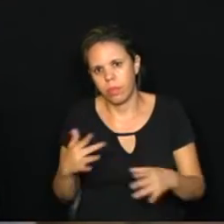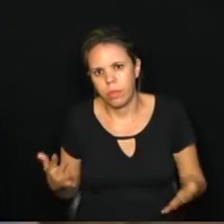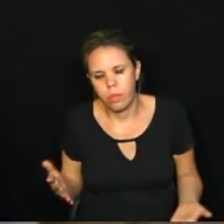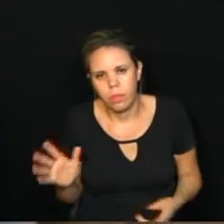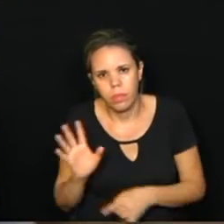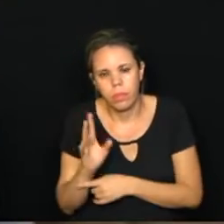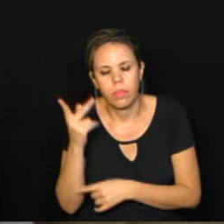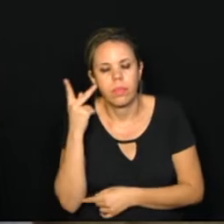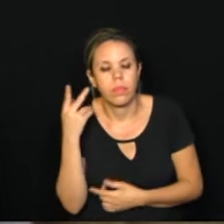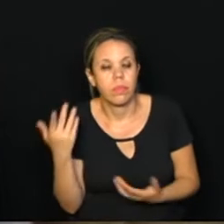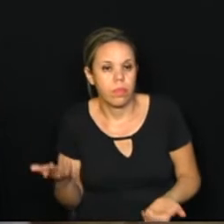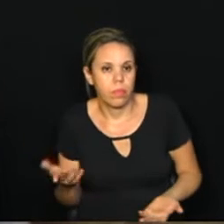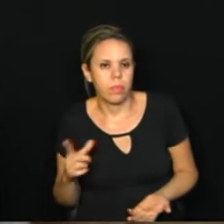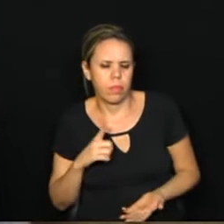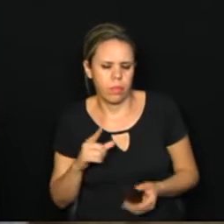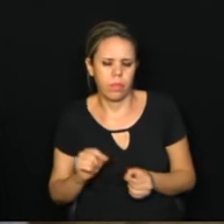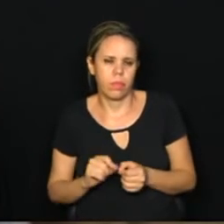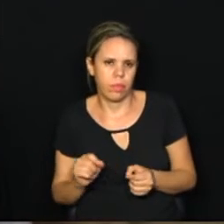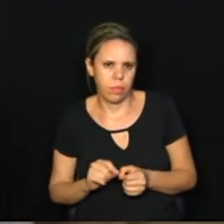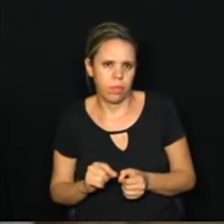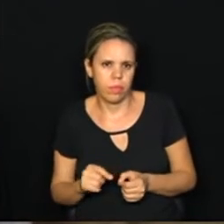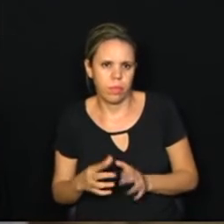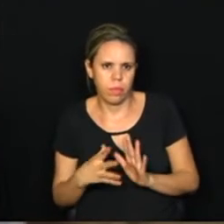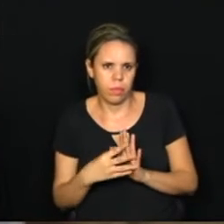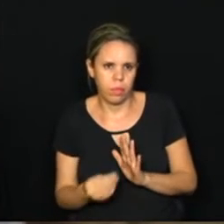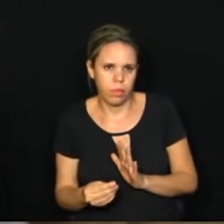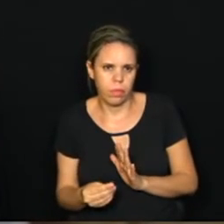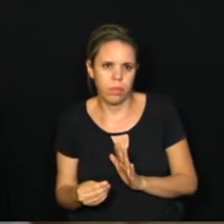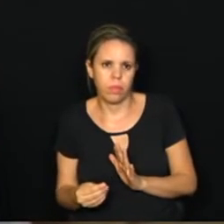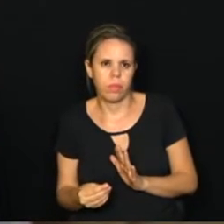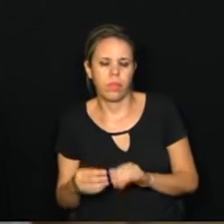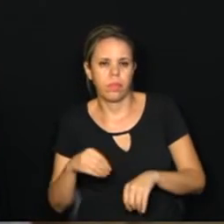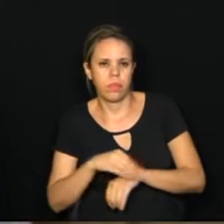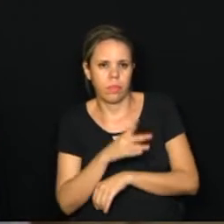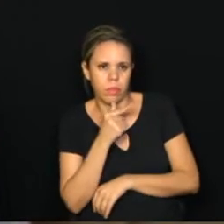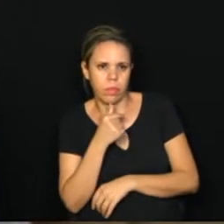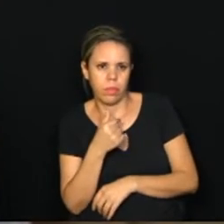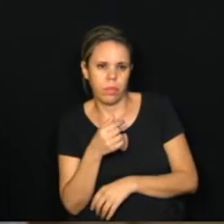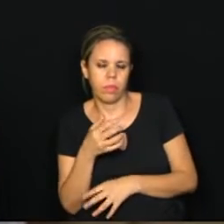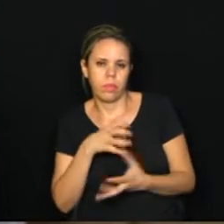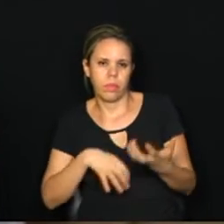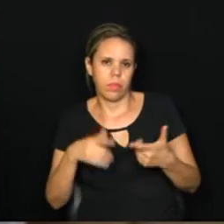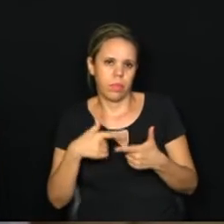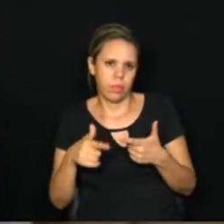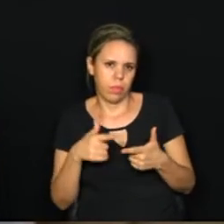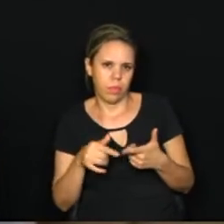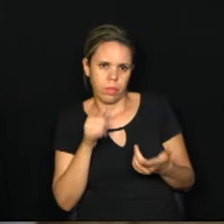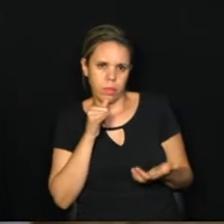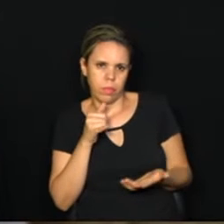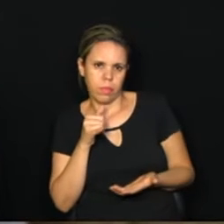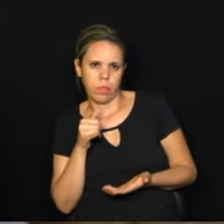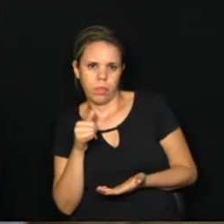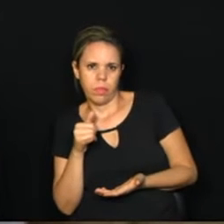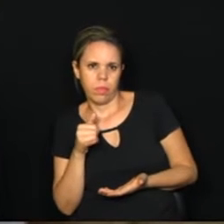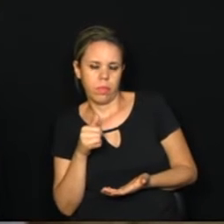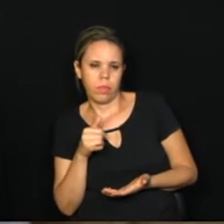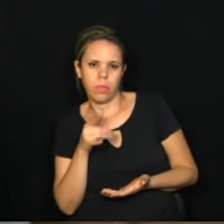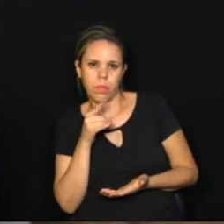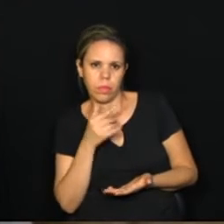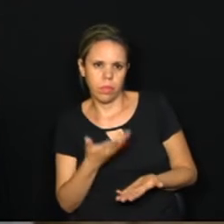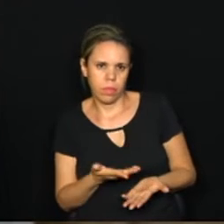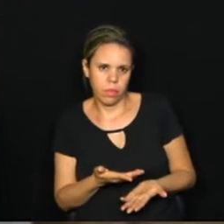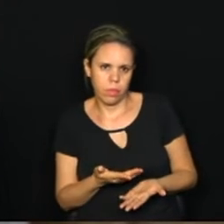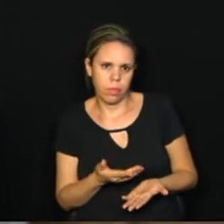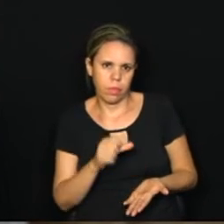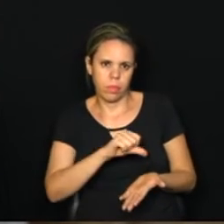São Paulo, mas tem sido adotado um modelo de transposição de águas, com conflitos, inclusive. O conflito da transposição ali